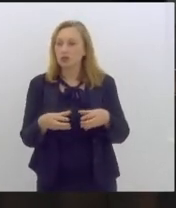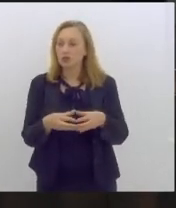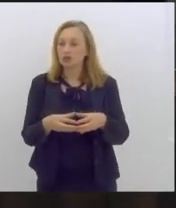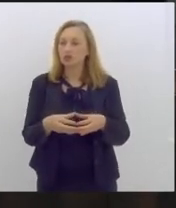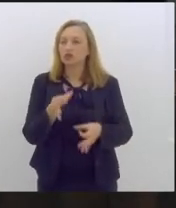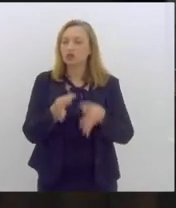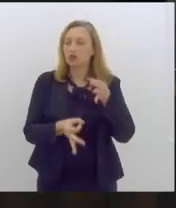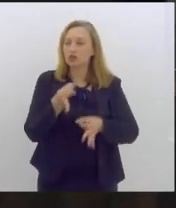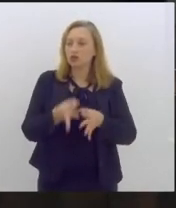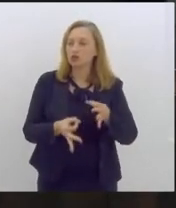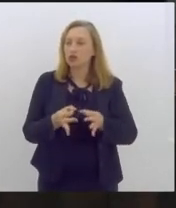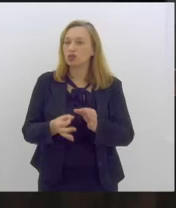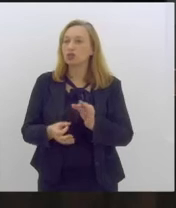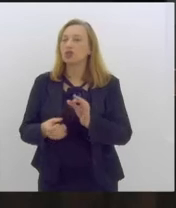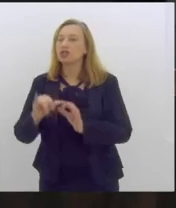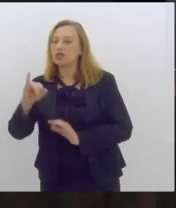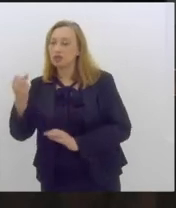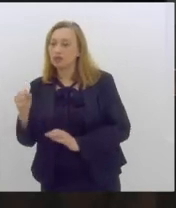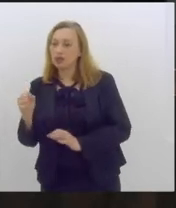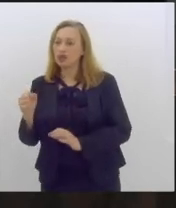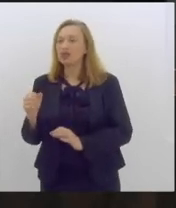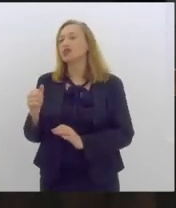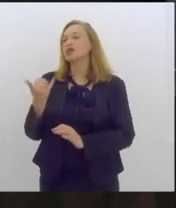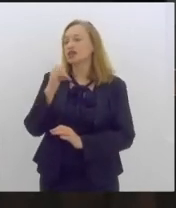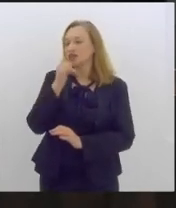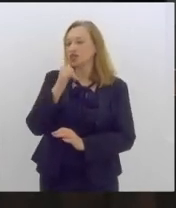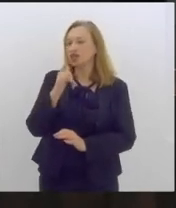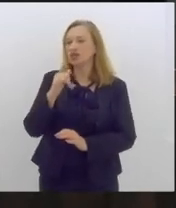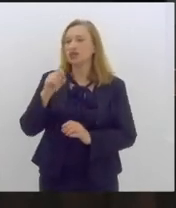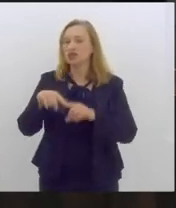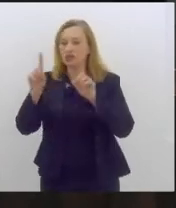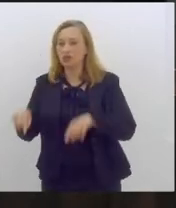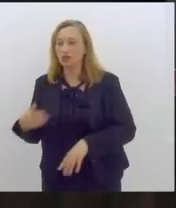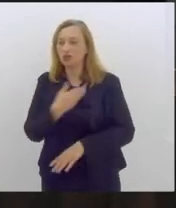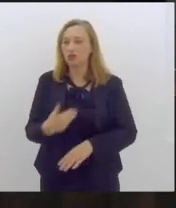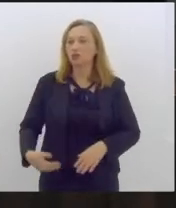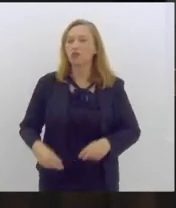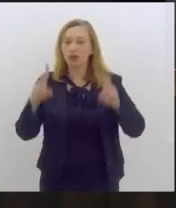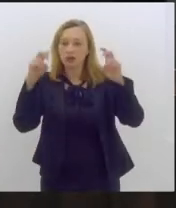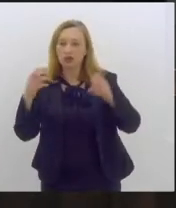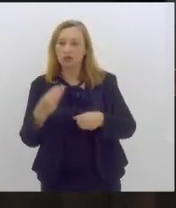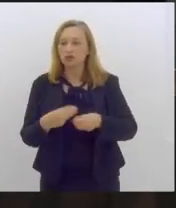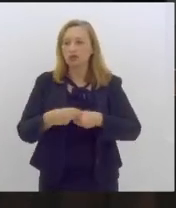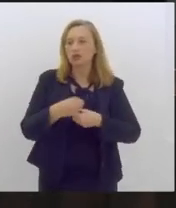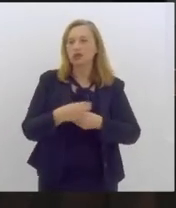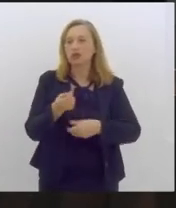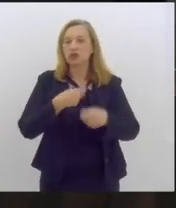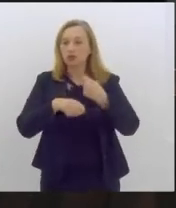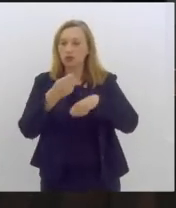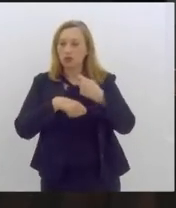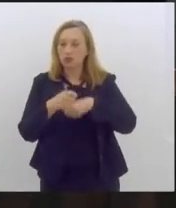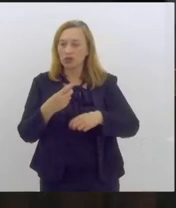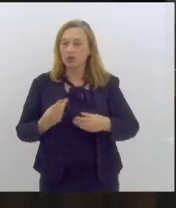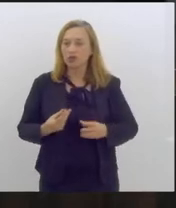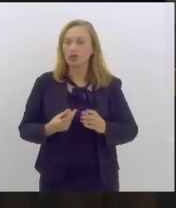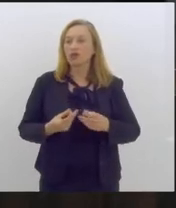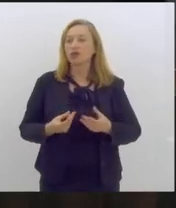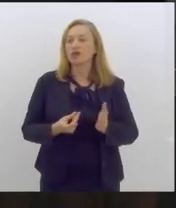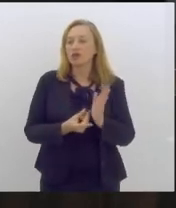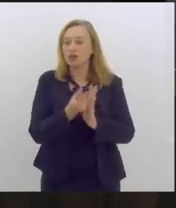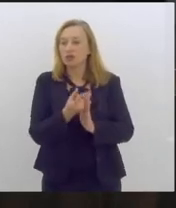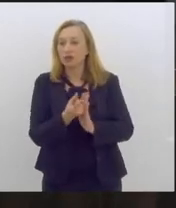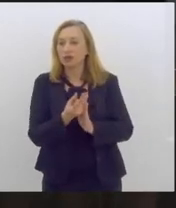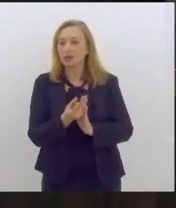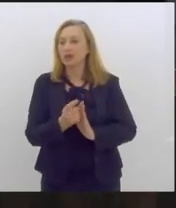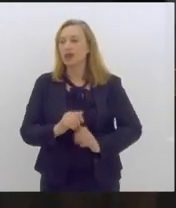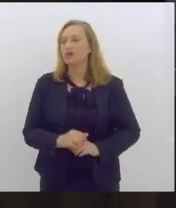Comissão de Justiça de Minas e energia servidores públicos assuntos municipais e economia e orçamento para emitir parecer